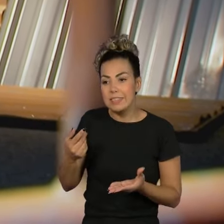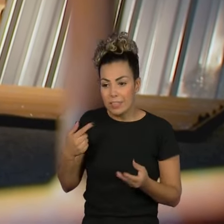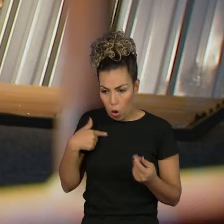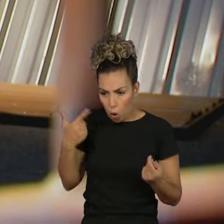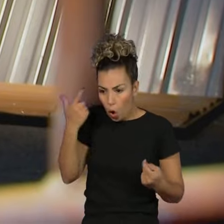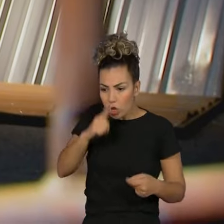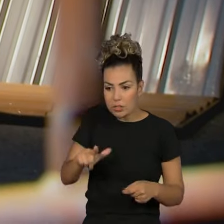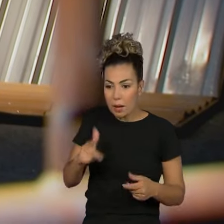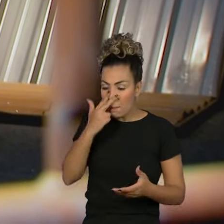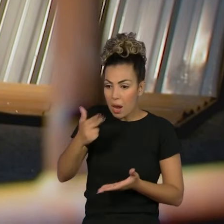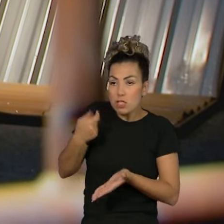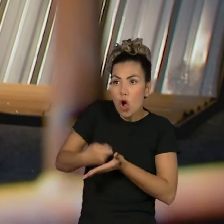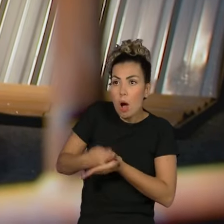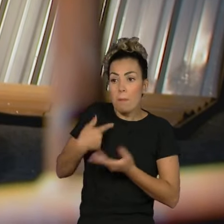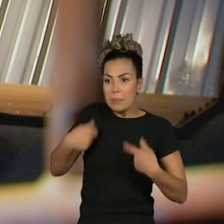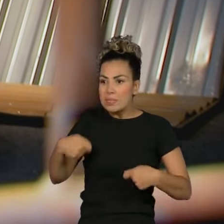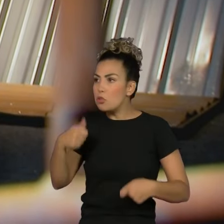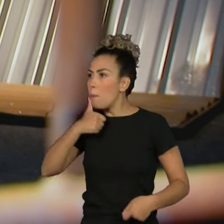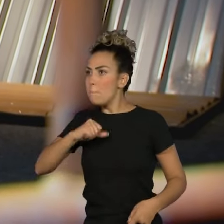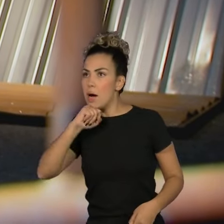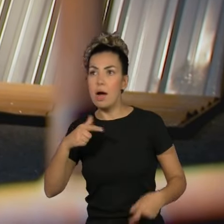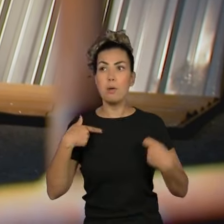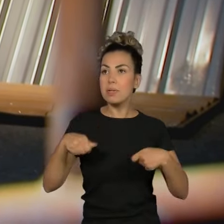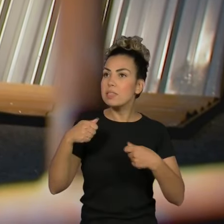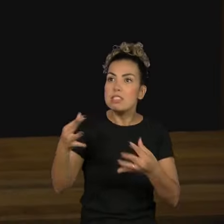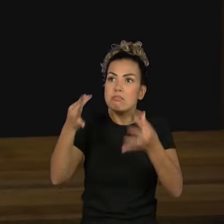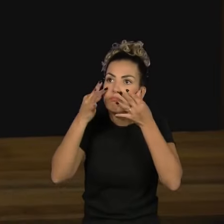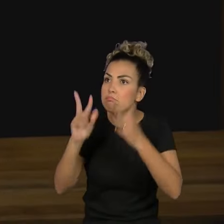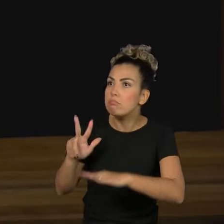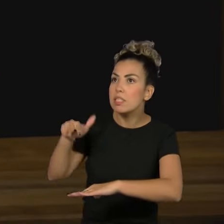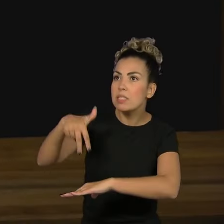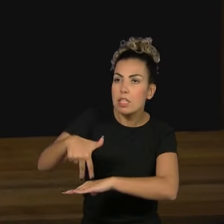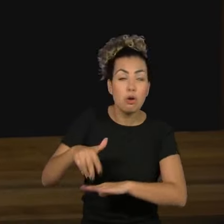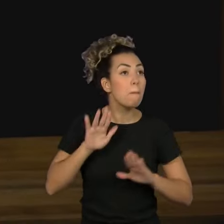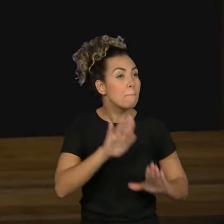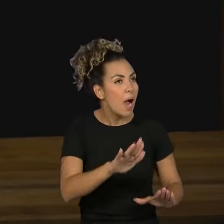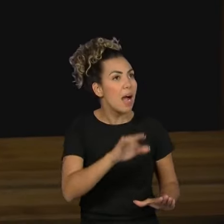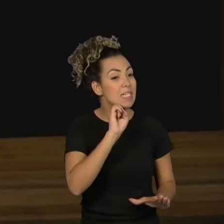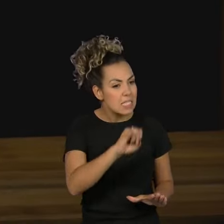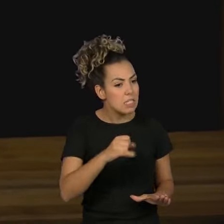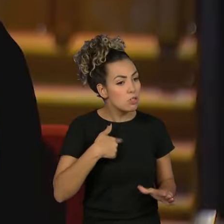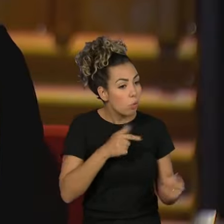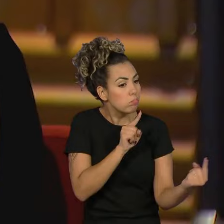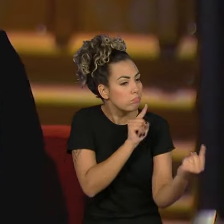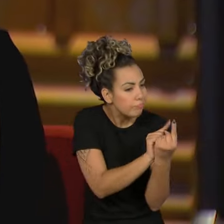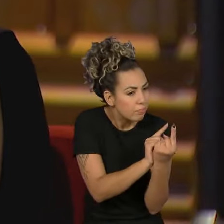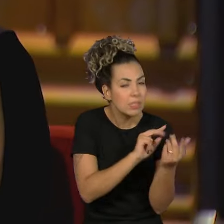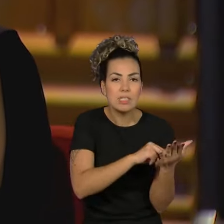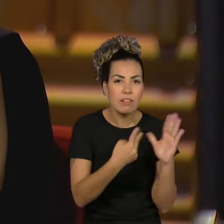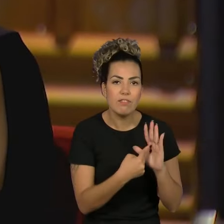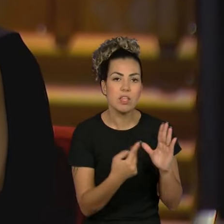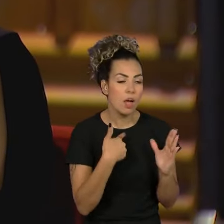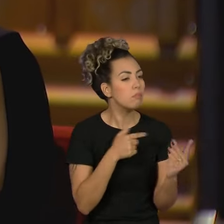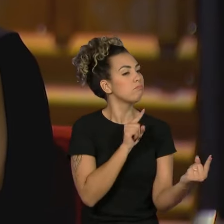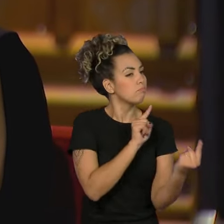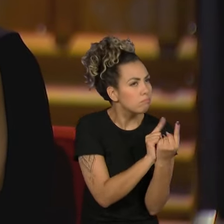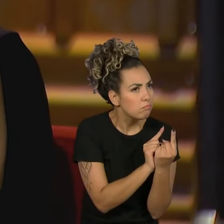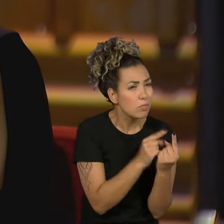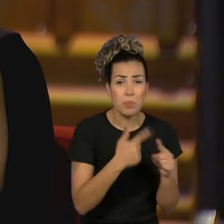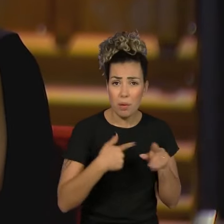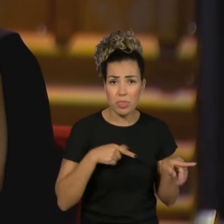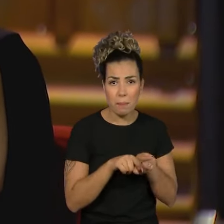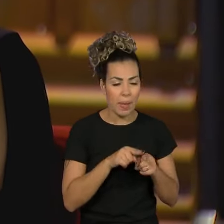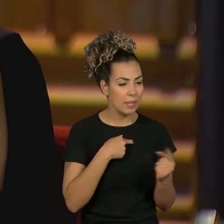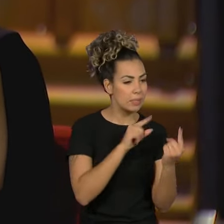ser mãe o tempo inteiro estar presente 24 horas por dia quando estar estar porque nós também estamos estamos viciado pela